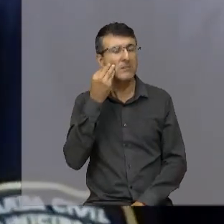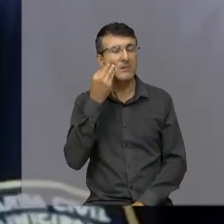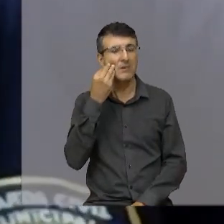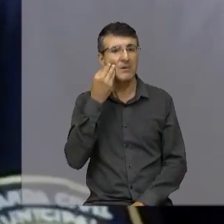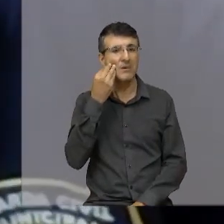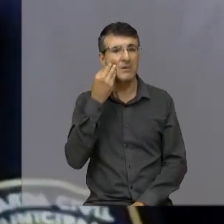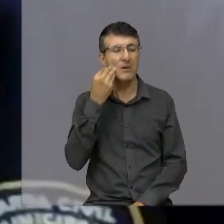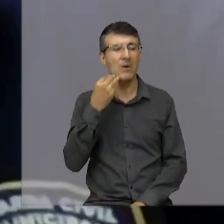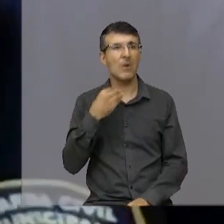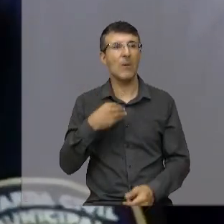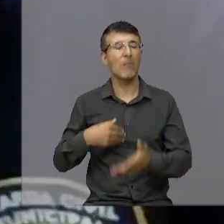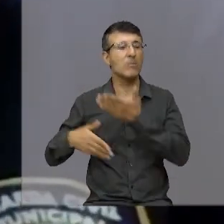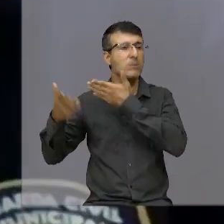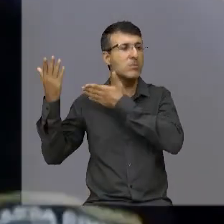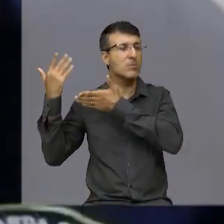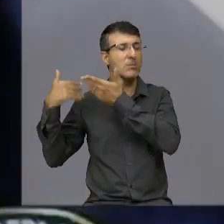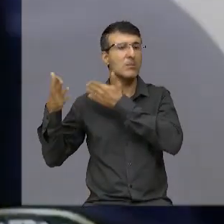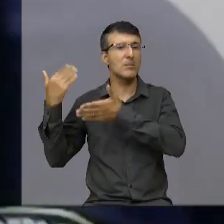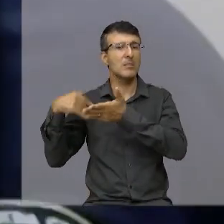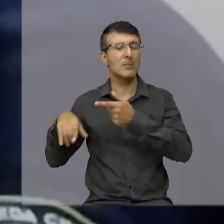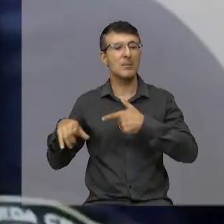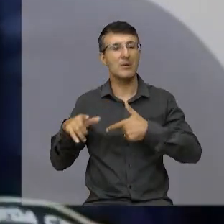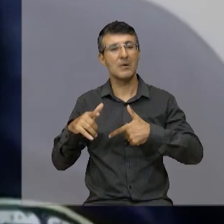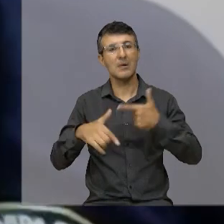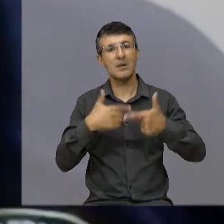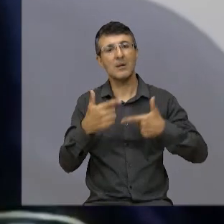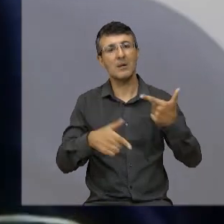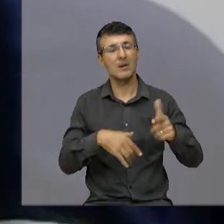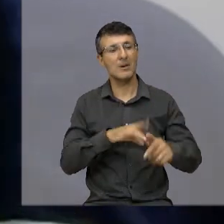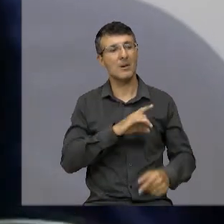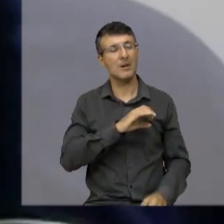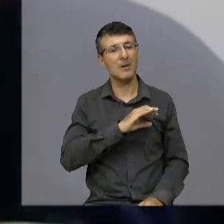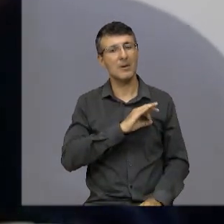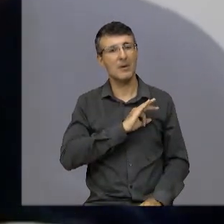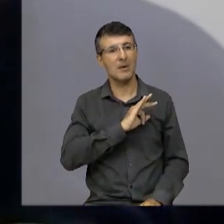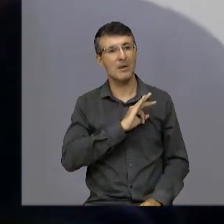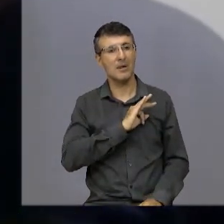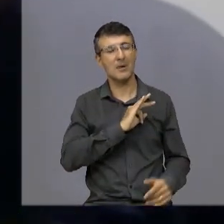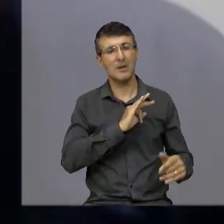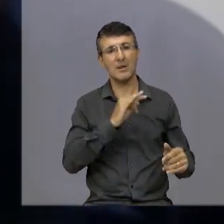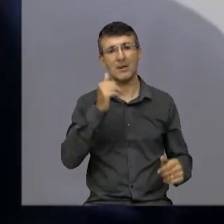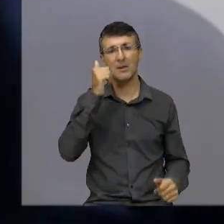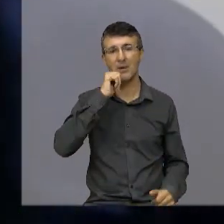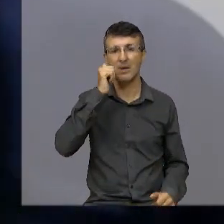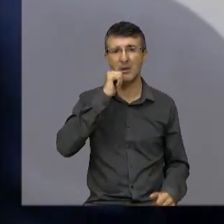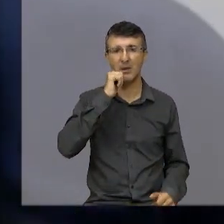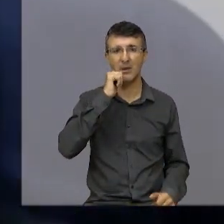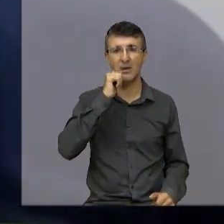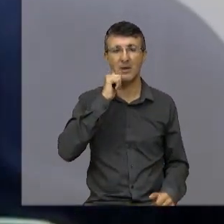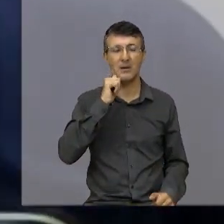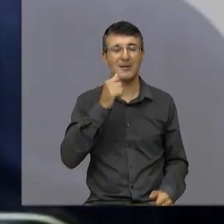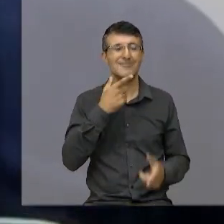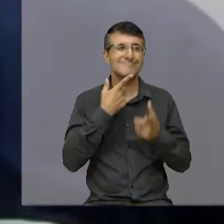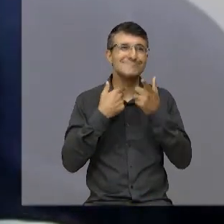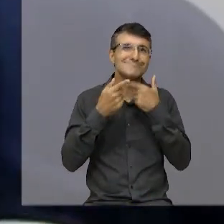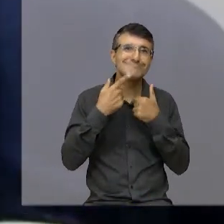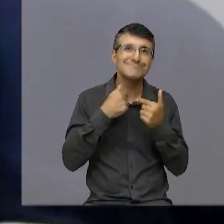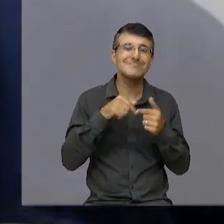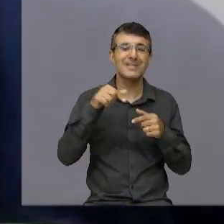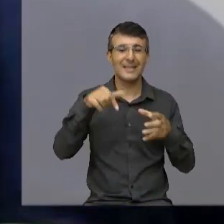Mulher. Gostaria muito que a gente conseguisse fazer com que essa rede falasse melhor,